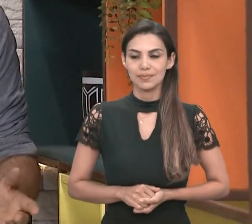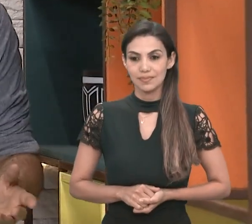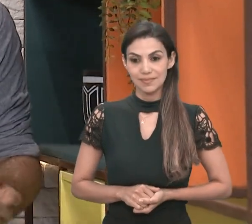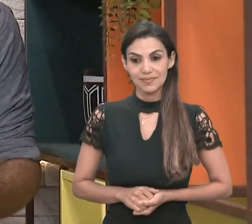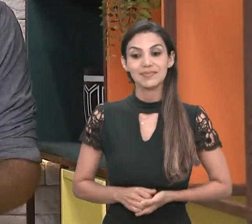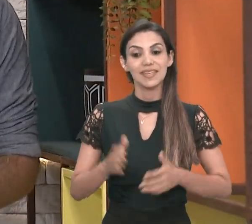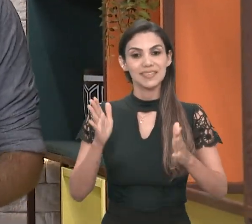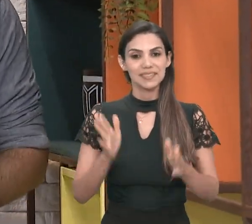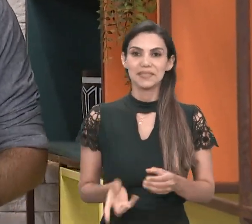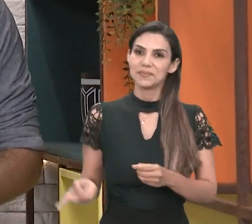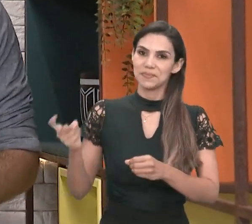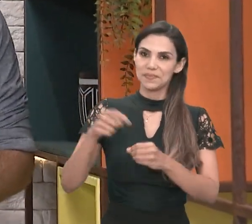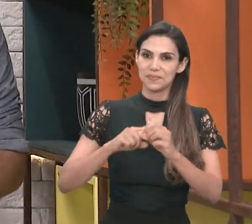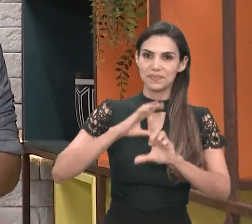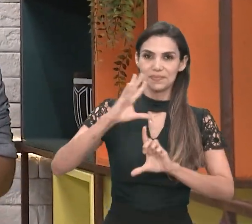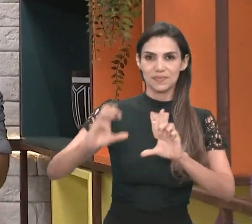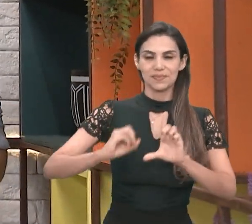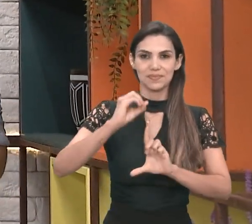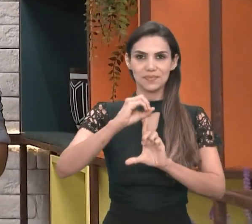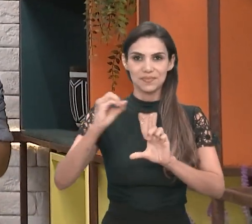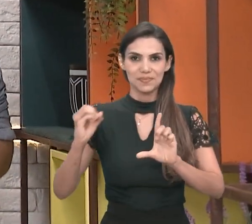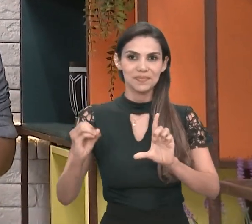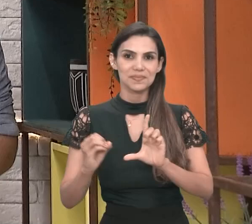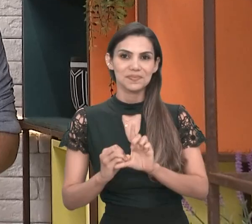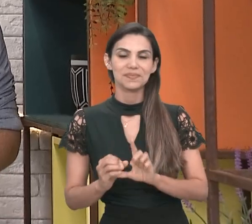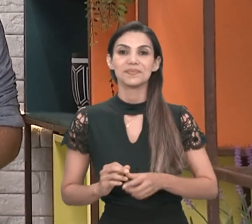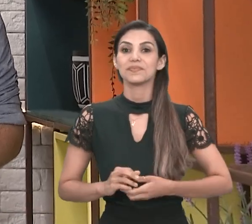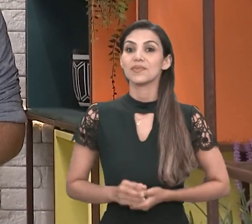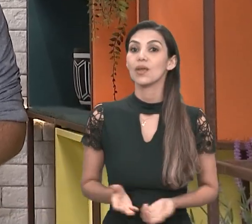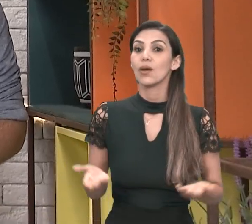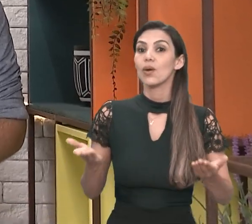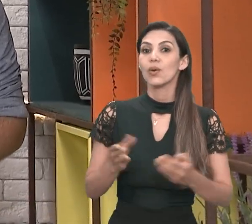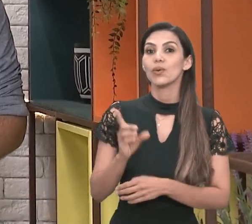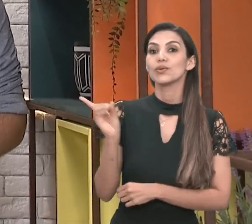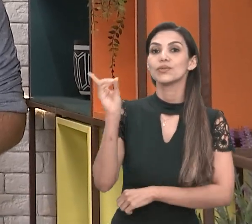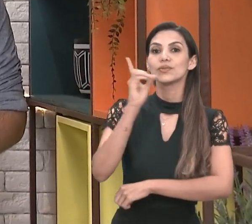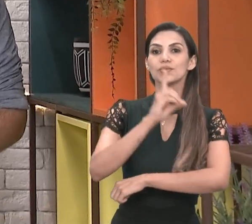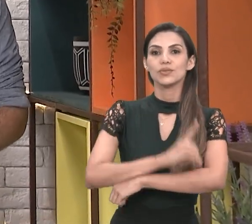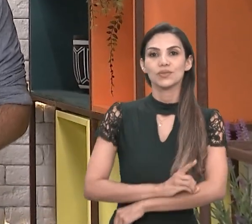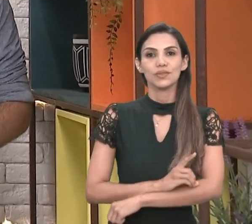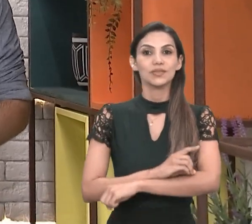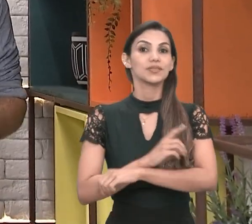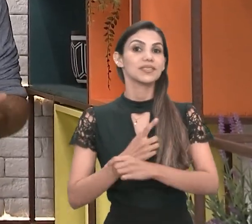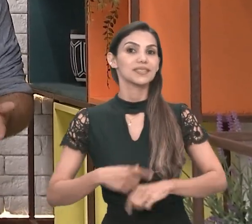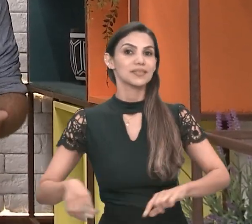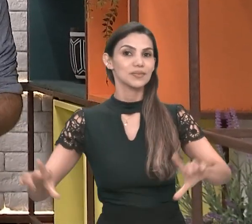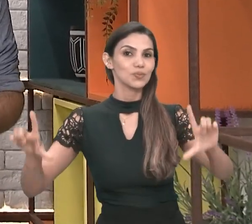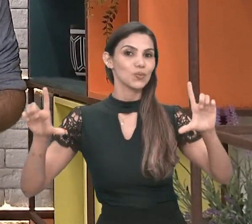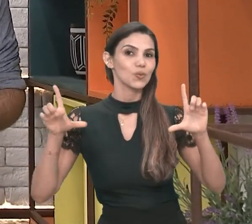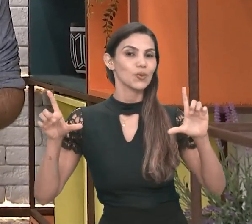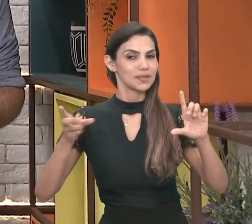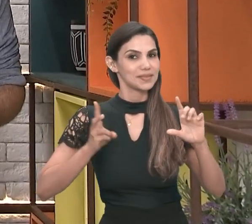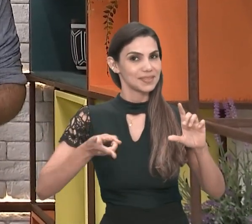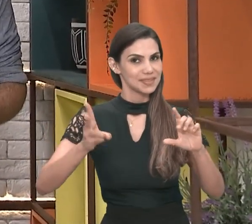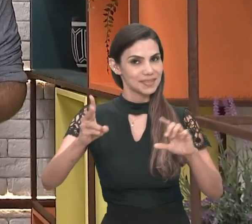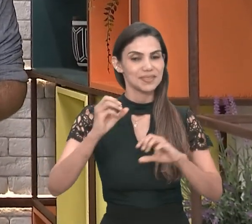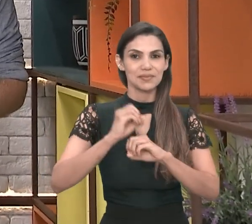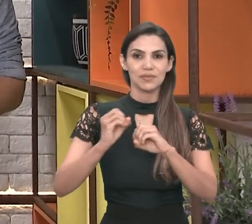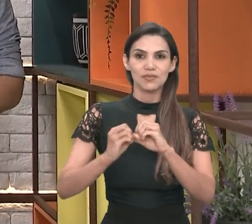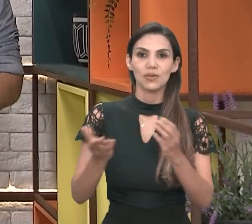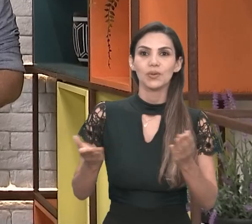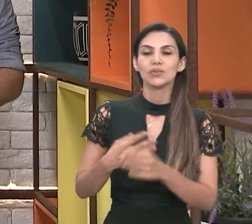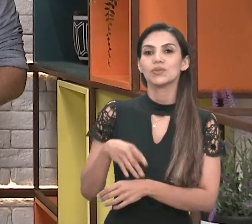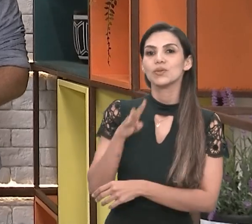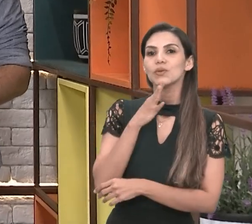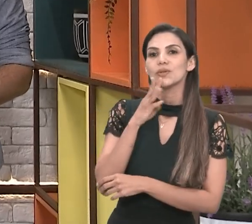Muito bem, já estamos de volta com o Mundo UFG e hoje é dia do quadro Sempre UFG. Por isso nós vamos conhecer a história do